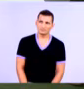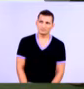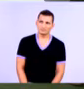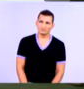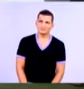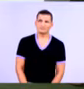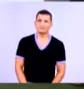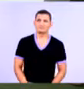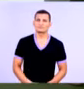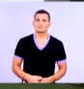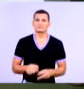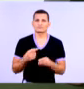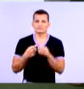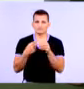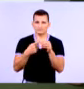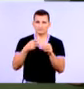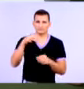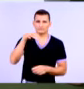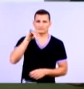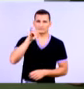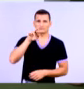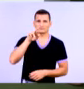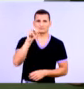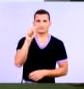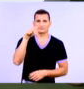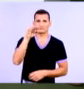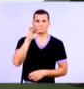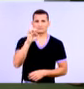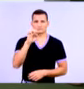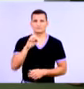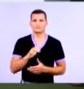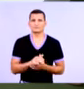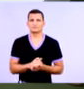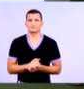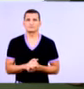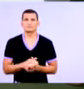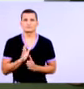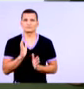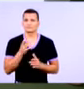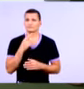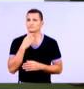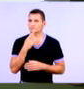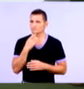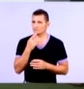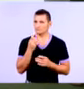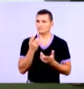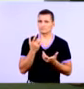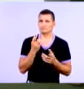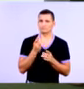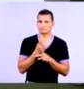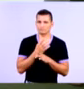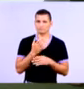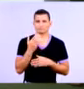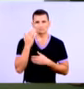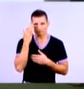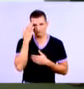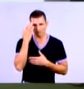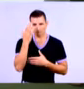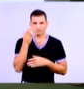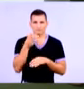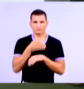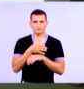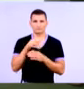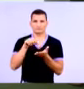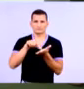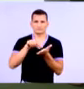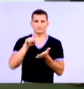Mirante da Serra achou estão fazendo atividade longa, já tirei as dúvidas com eles. Queria agradecer sempre a participação dos polos. É